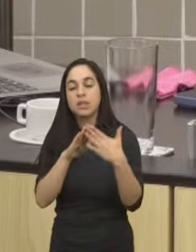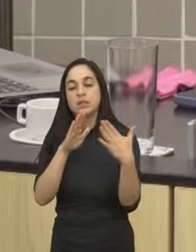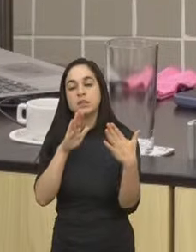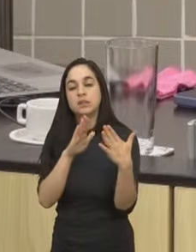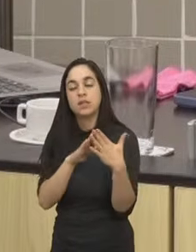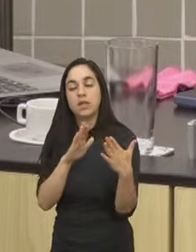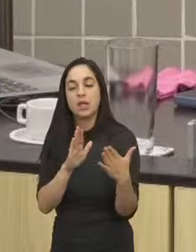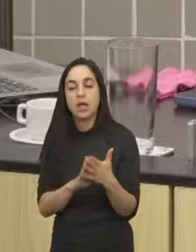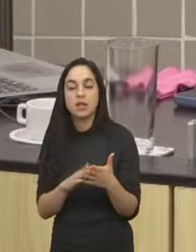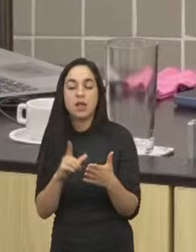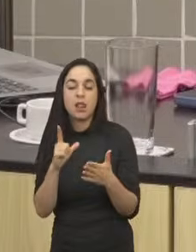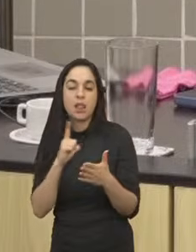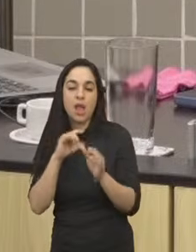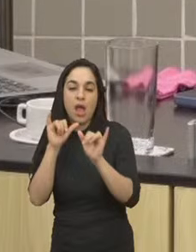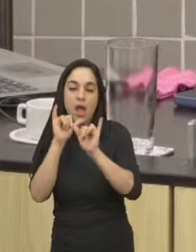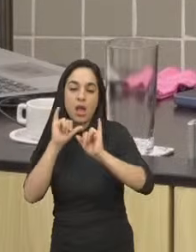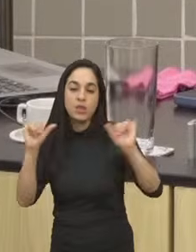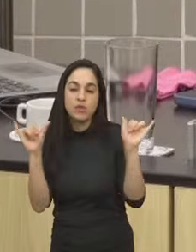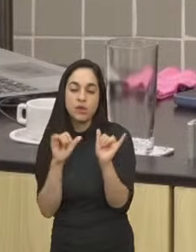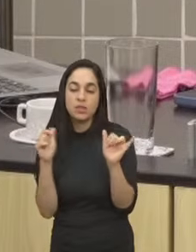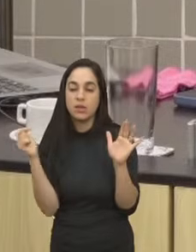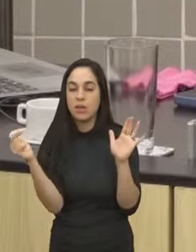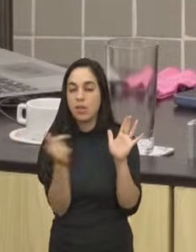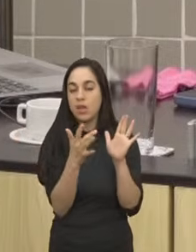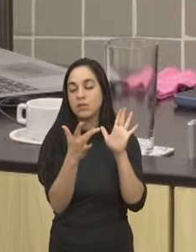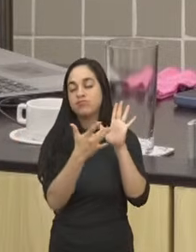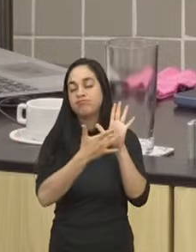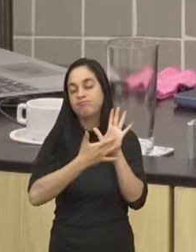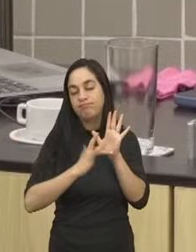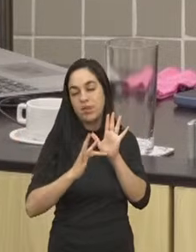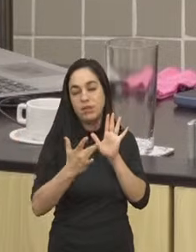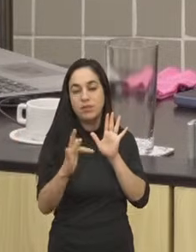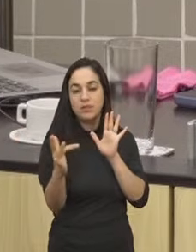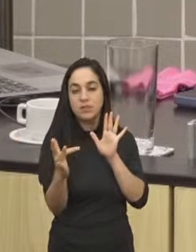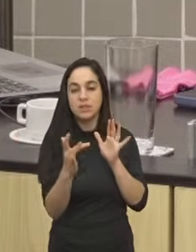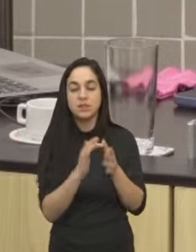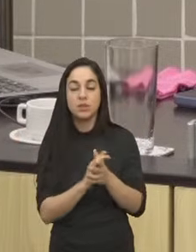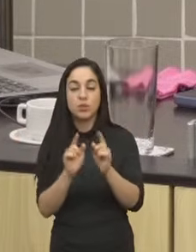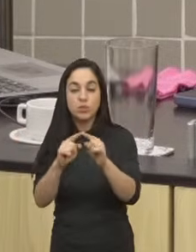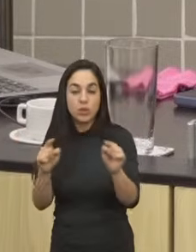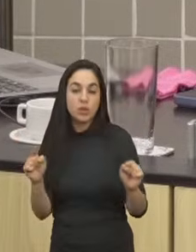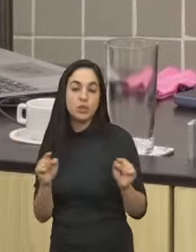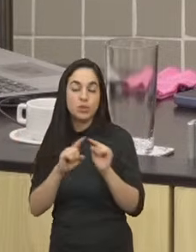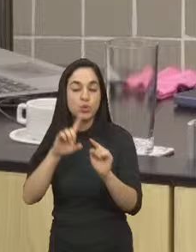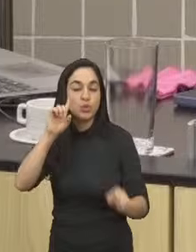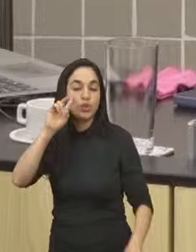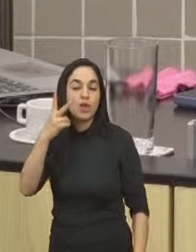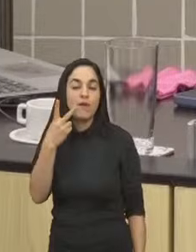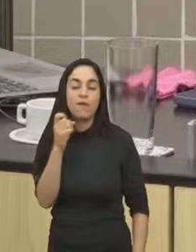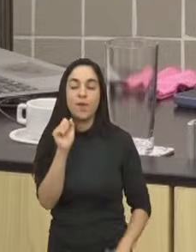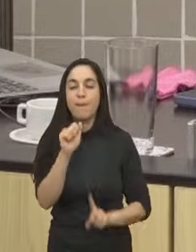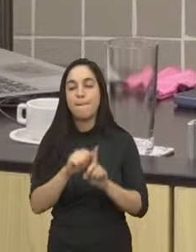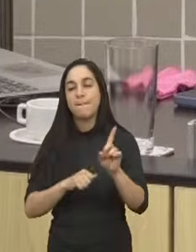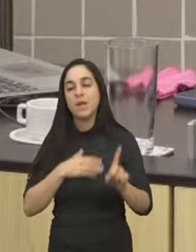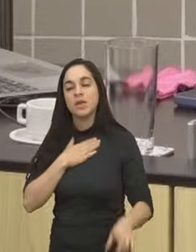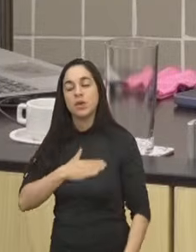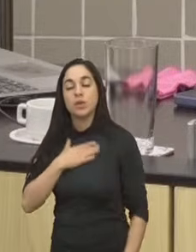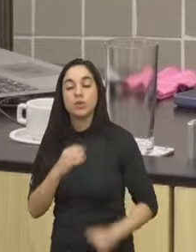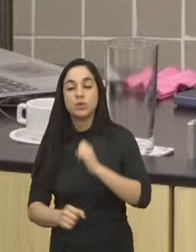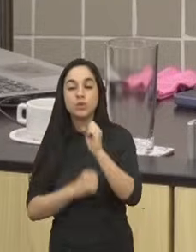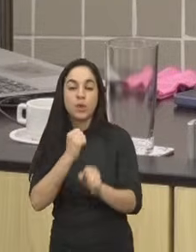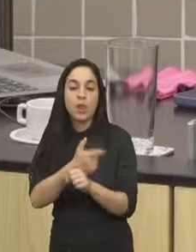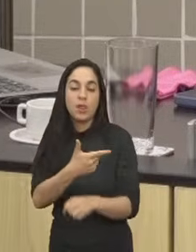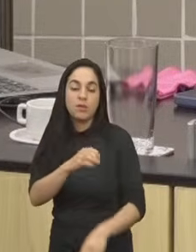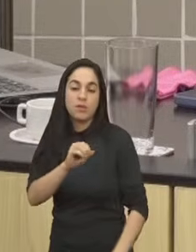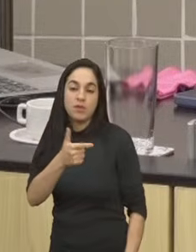providências habituais para a divulgação da presente manifestação. Sala das Sessões, 20 de agosto de 2025,